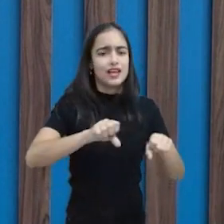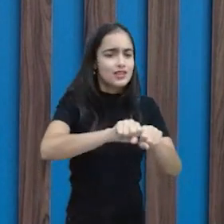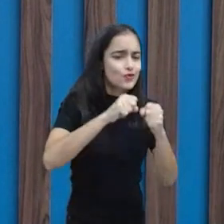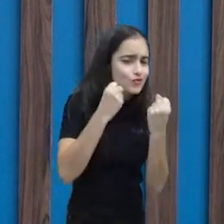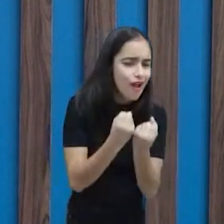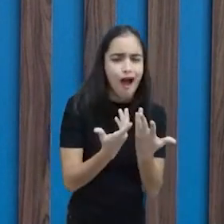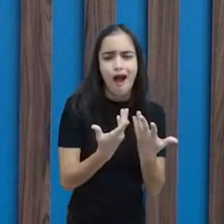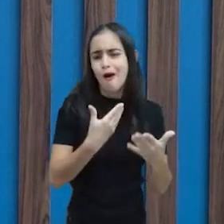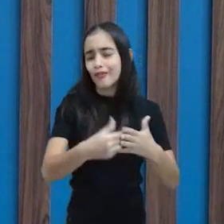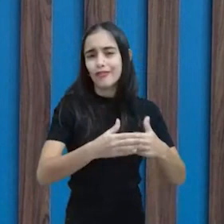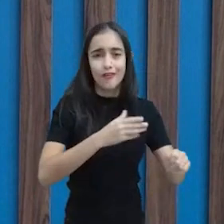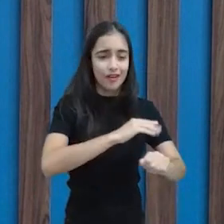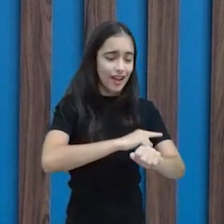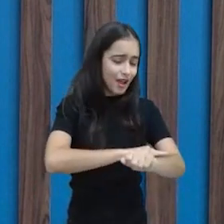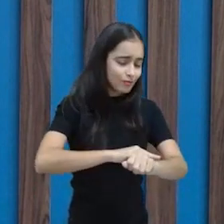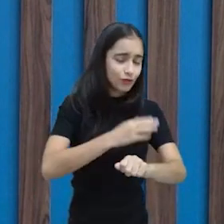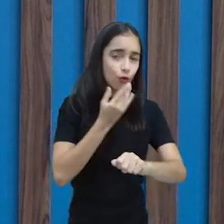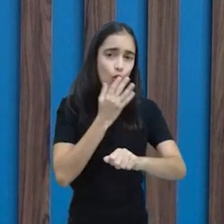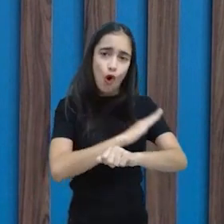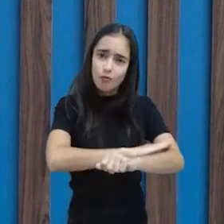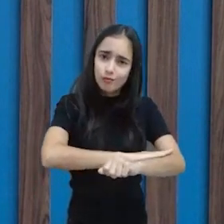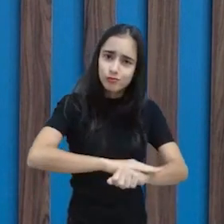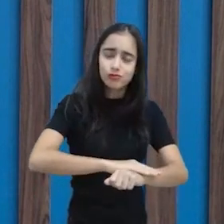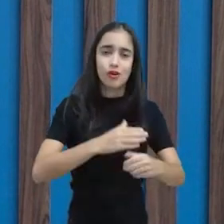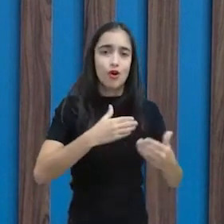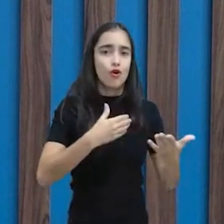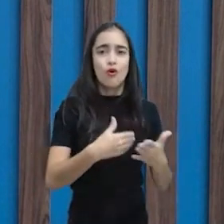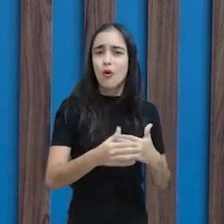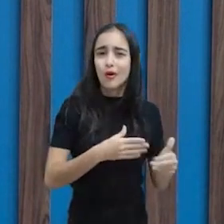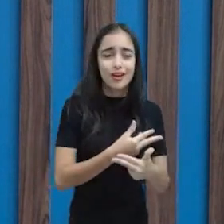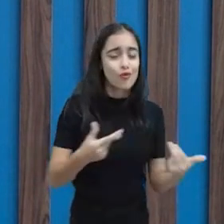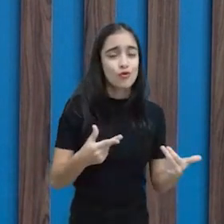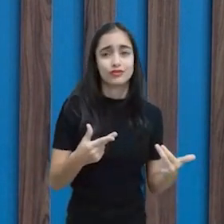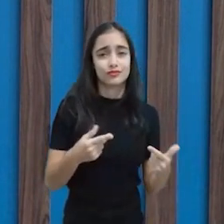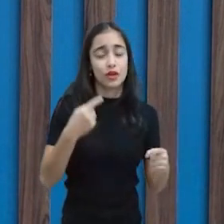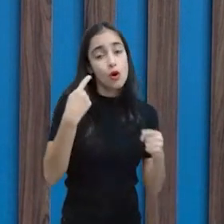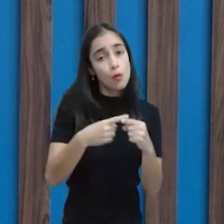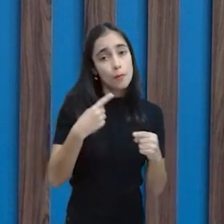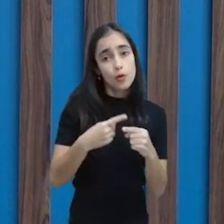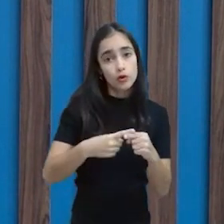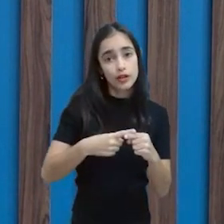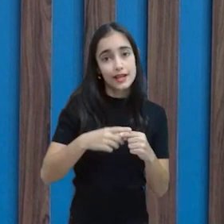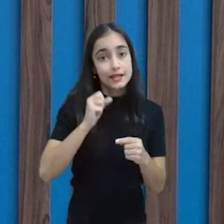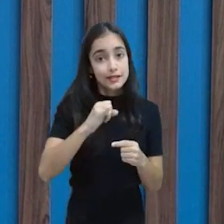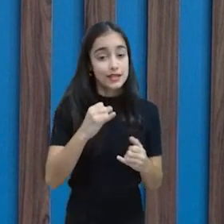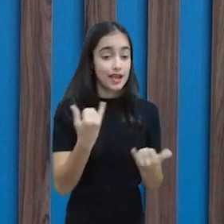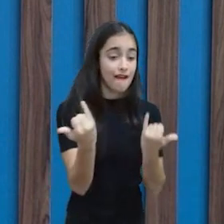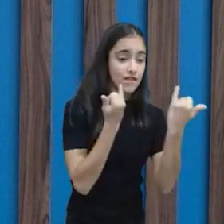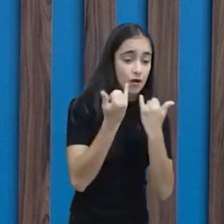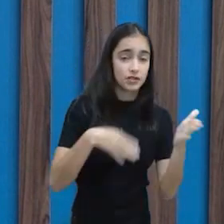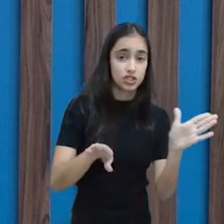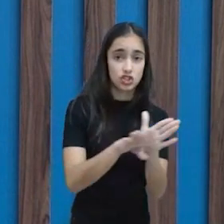raça, independente da religião, tá certo? Porque atingindo a informação chegando a